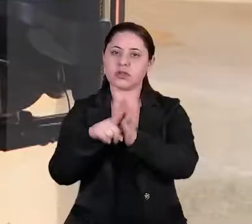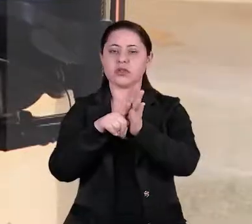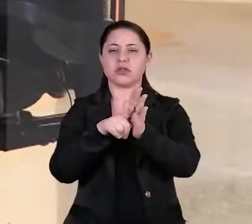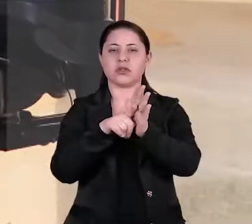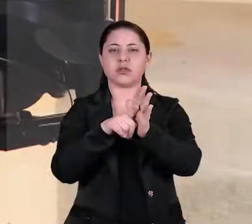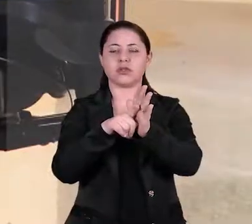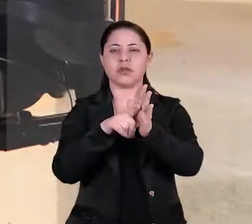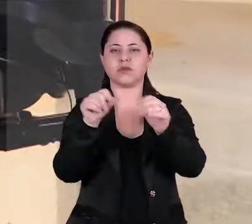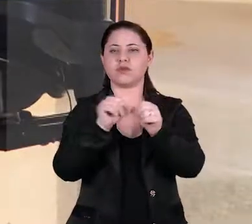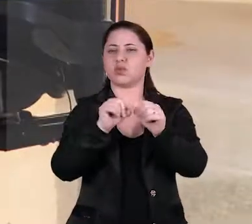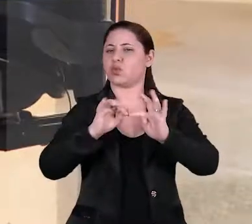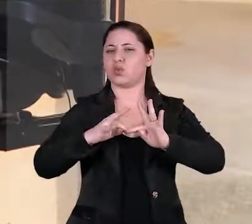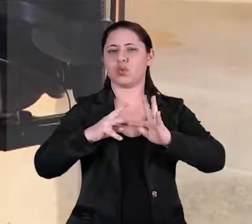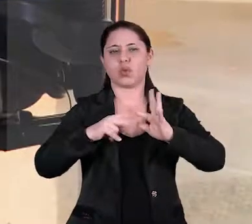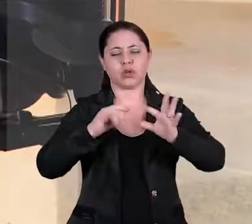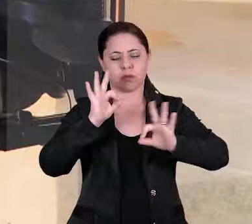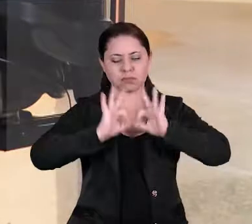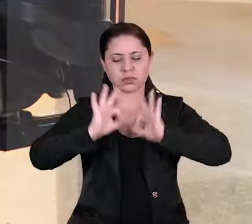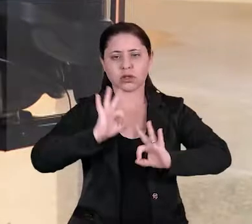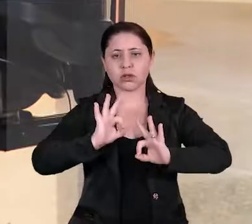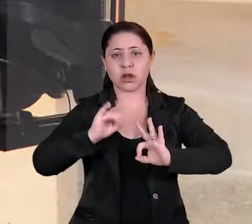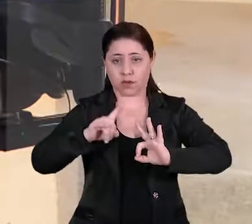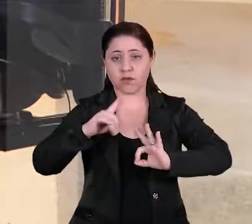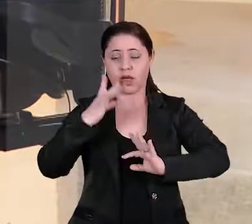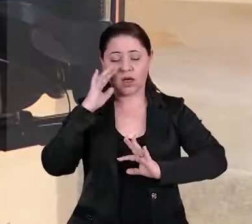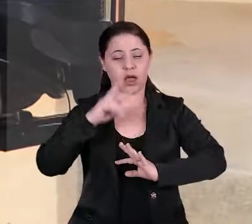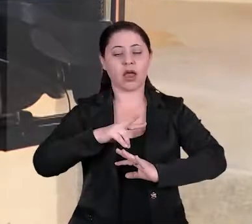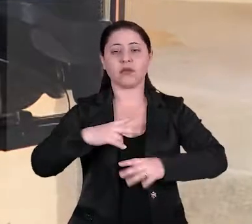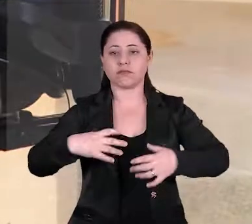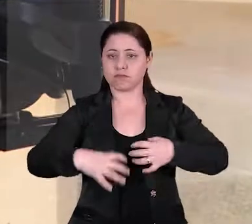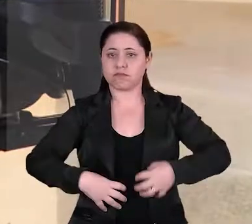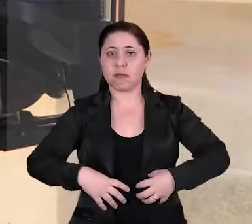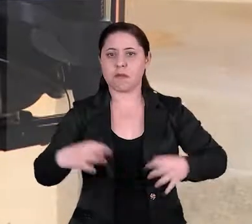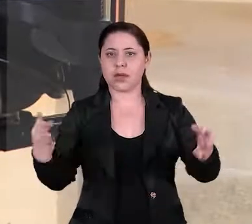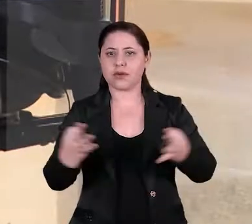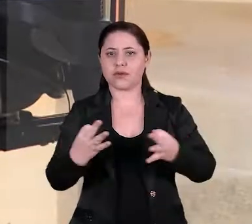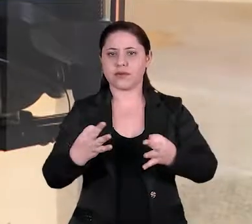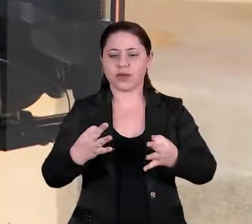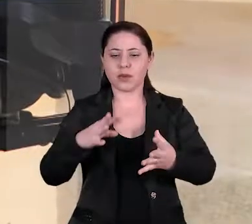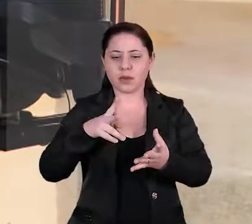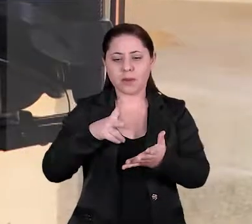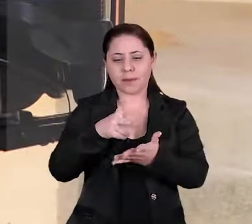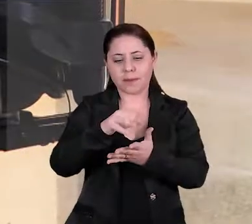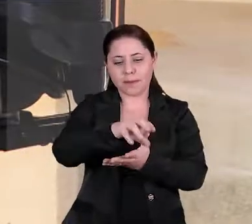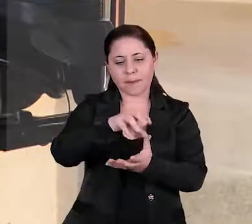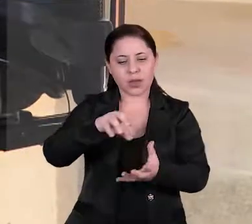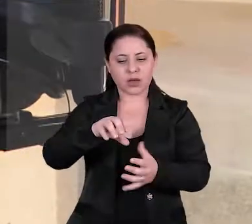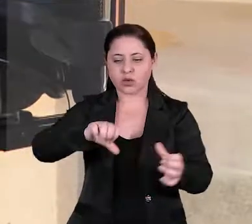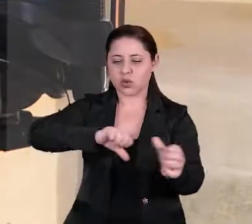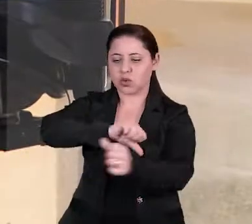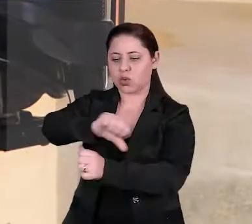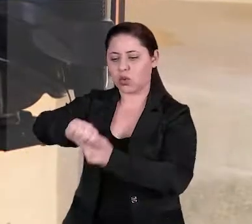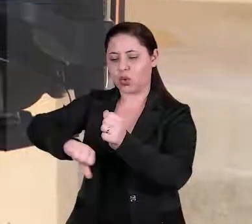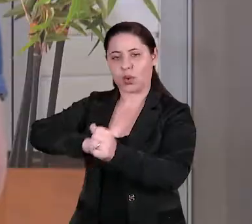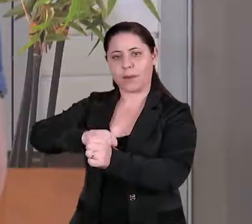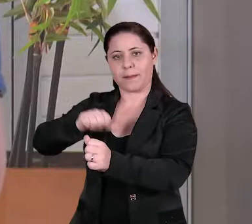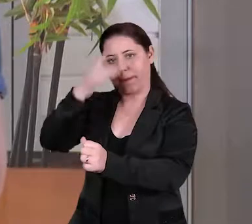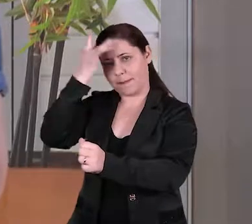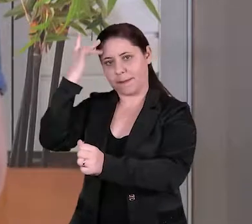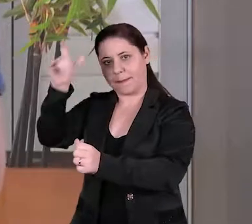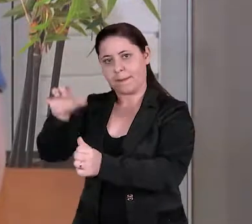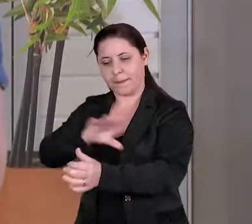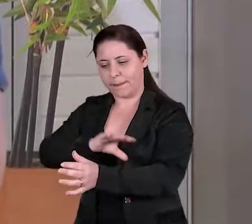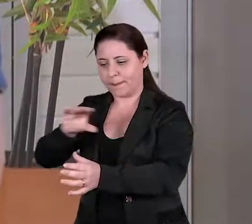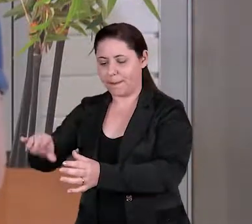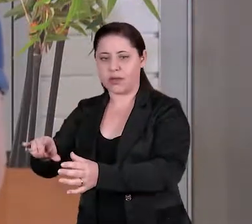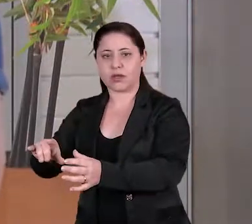uma avaliação. E sim, se esse órgão for um órgão viável, a gente faz a captação e o transplante. Então, hoje, por